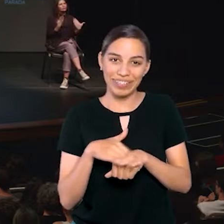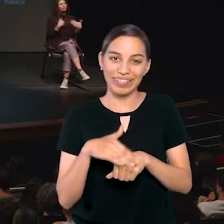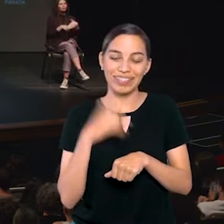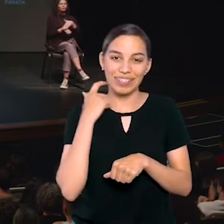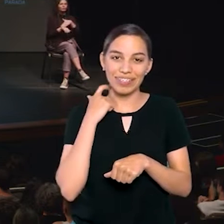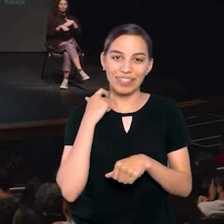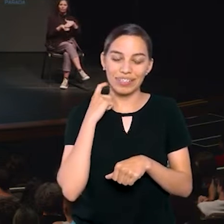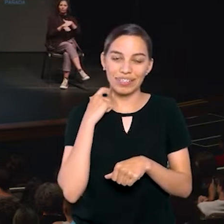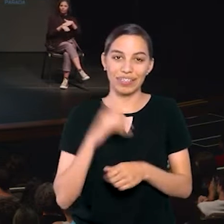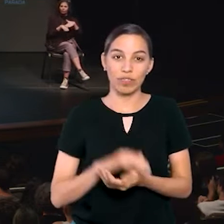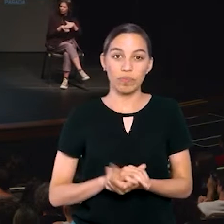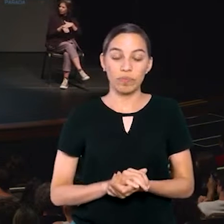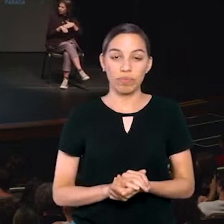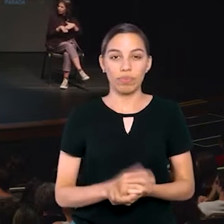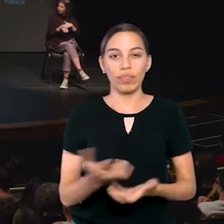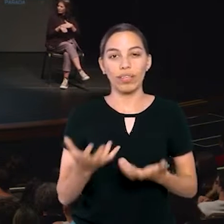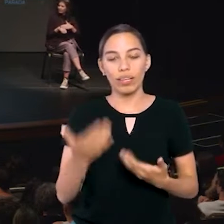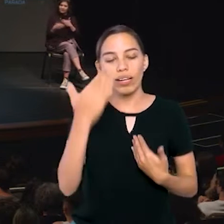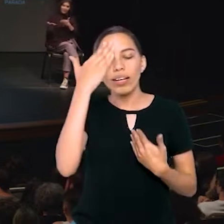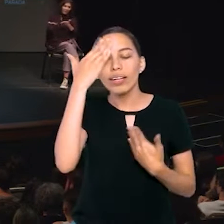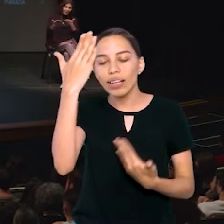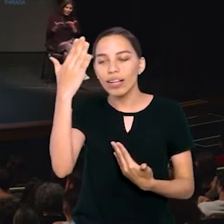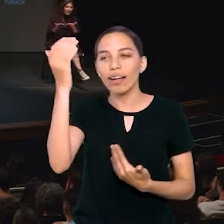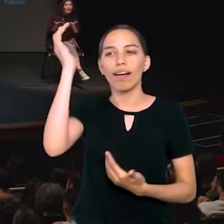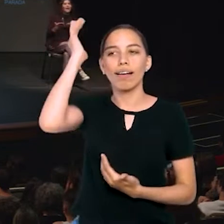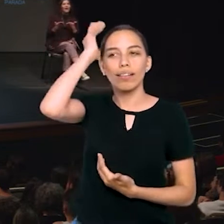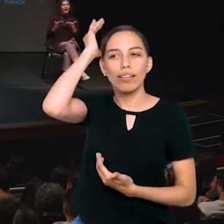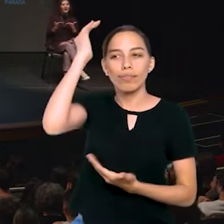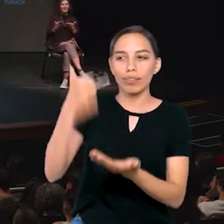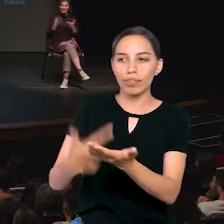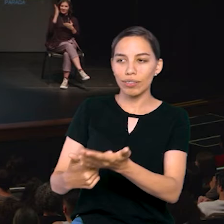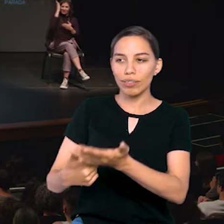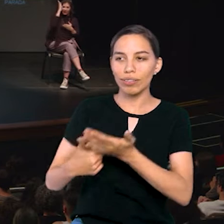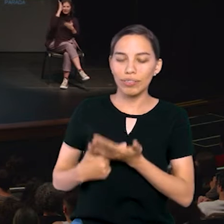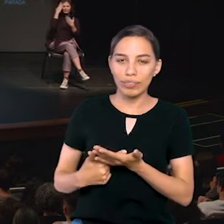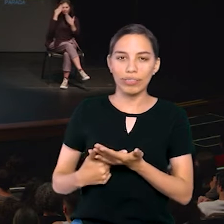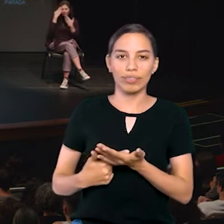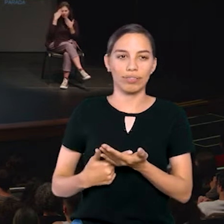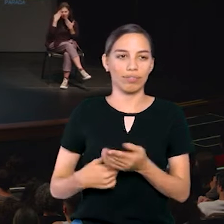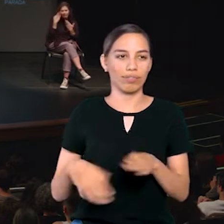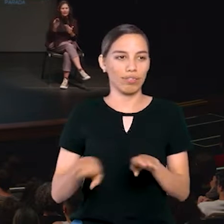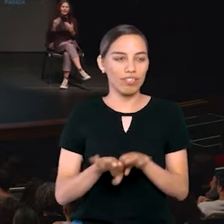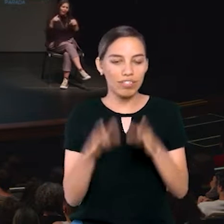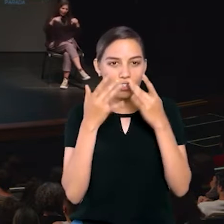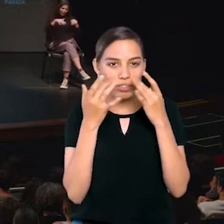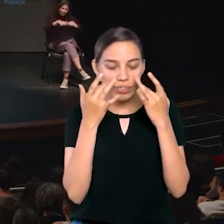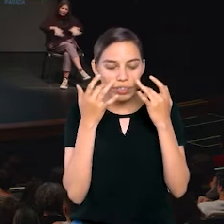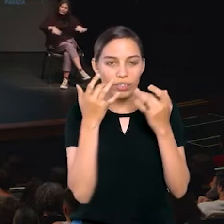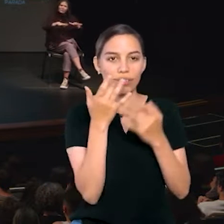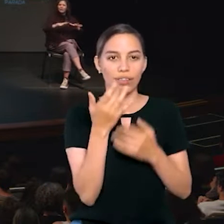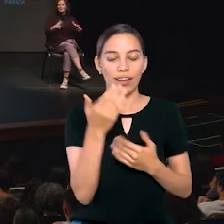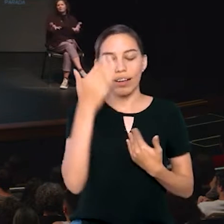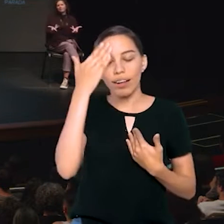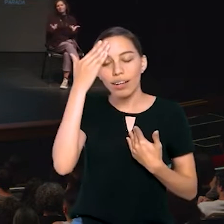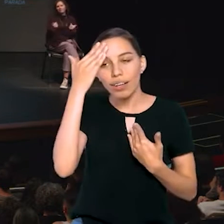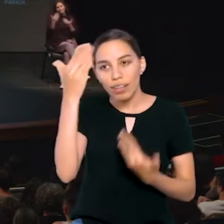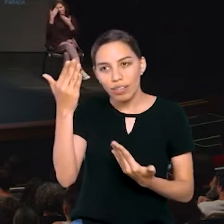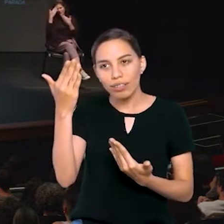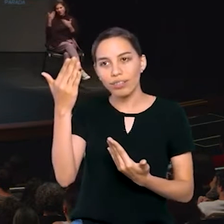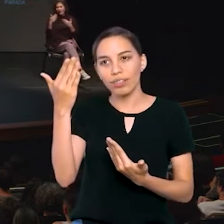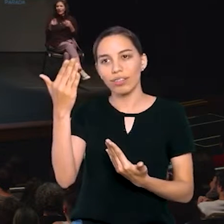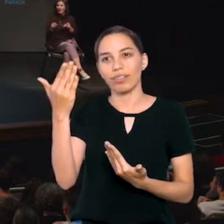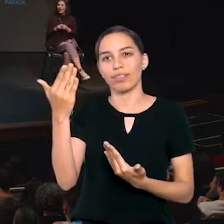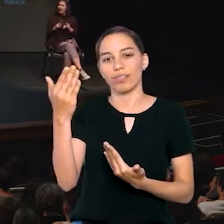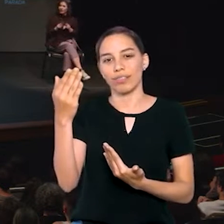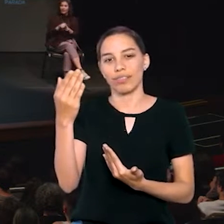conversa. Queria agradecer ao Sesc pelo convite, pelo espaço. Agradecer, sobretudo, ao nosso mestre,